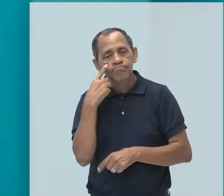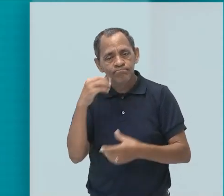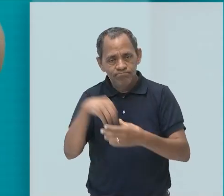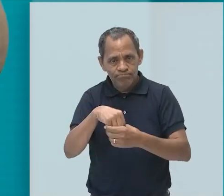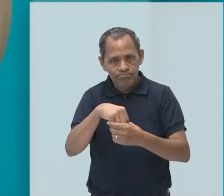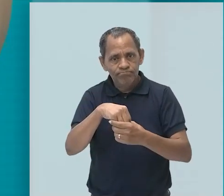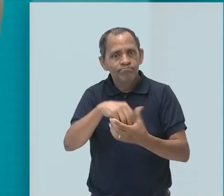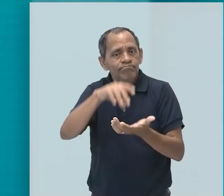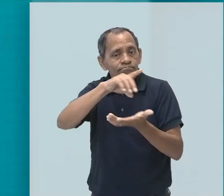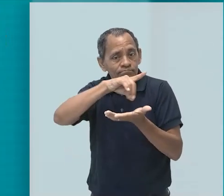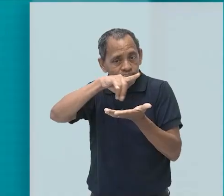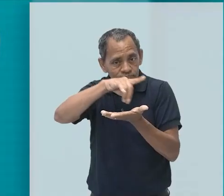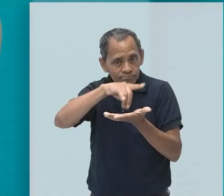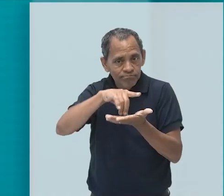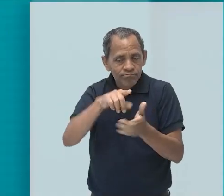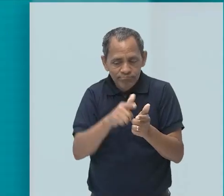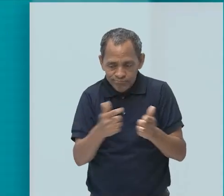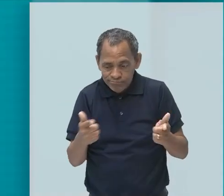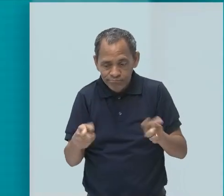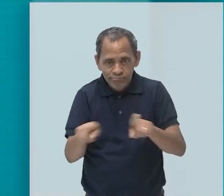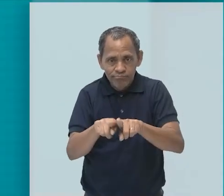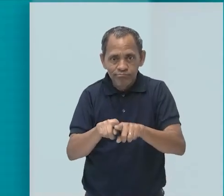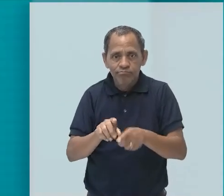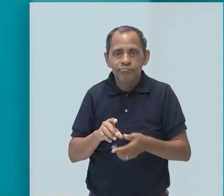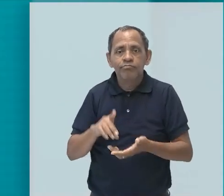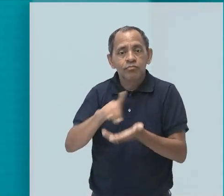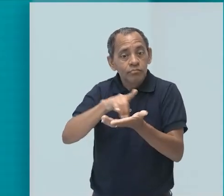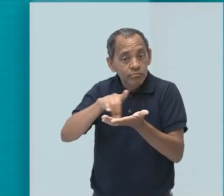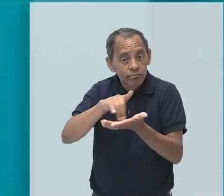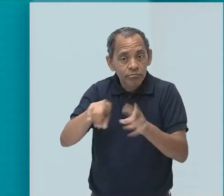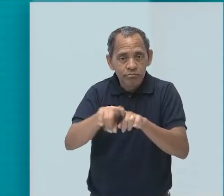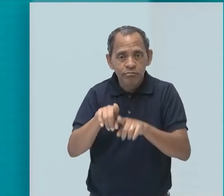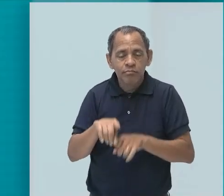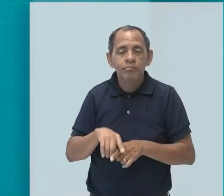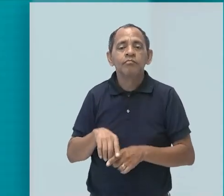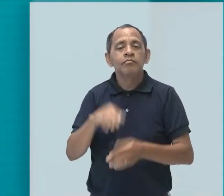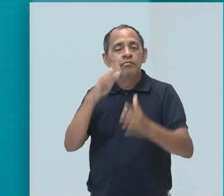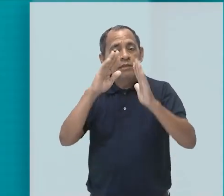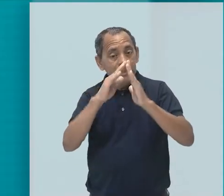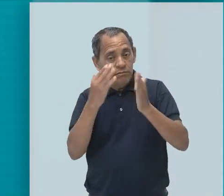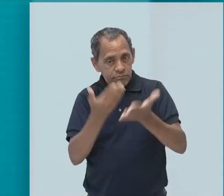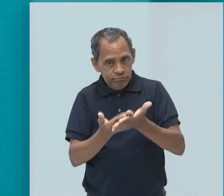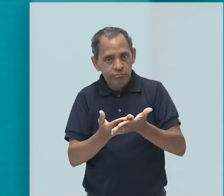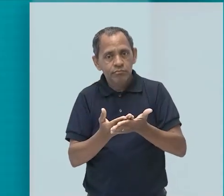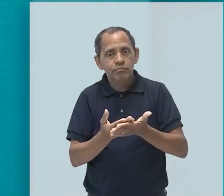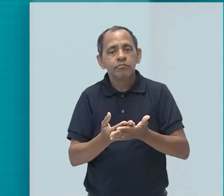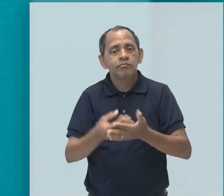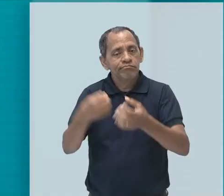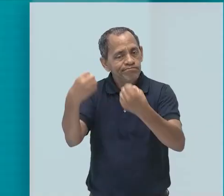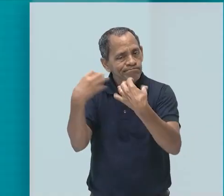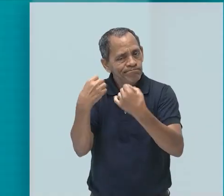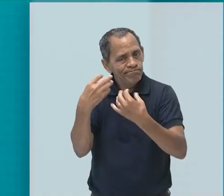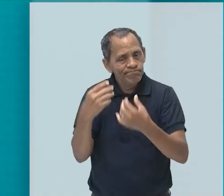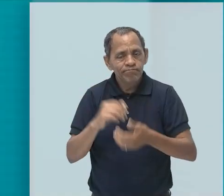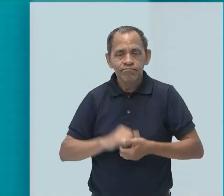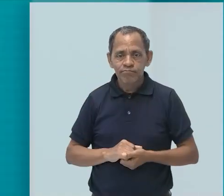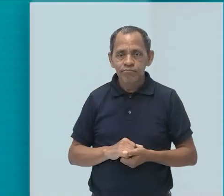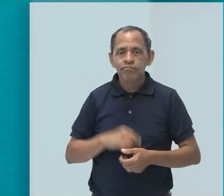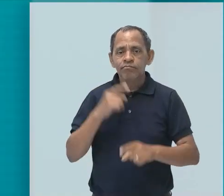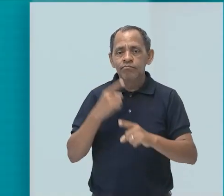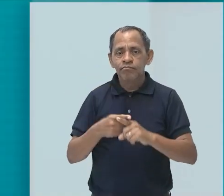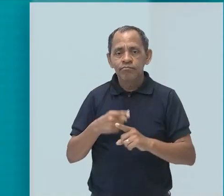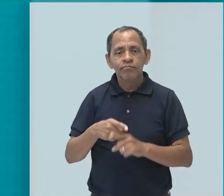gramática normativa e que na escola nós buscamos sempre apresentar e ensinar a vocês. Porque esses ambientes